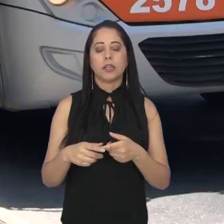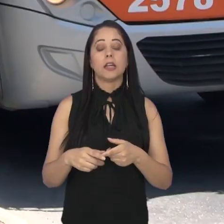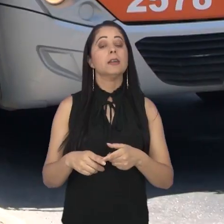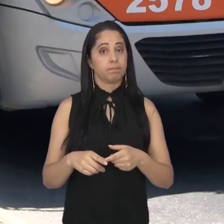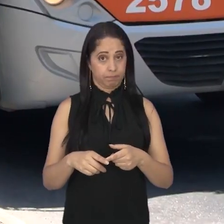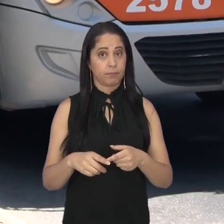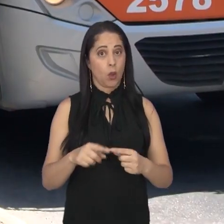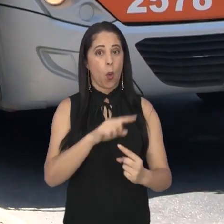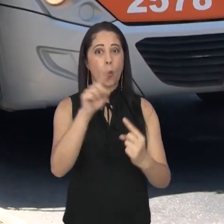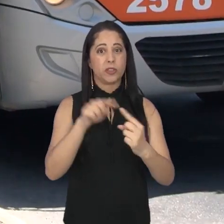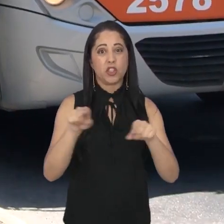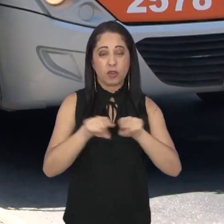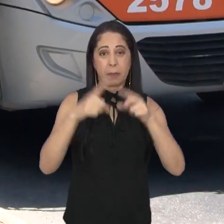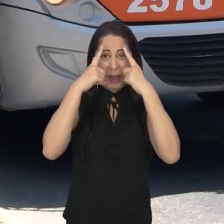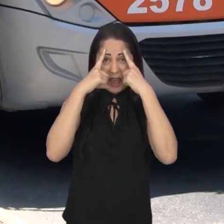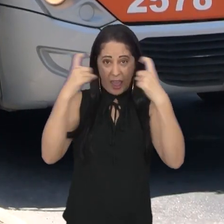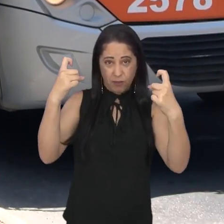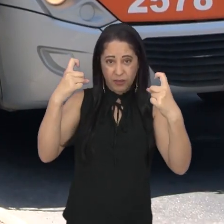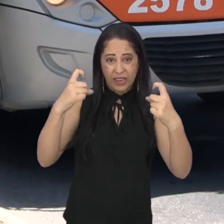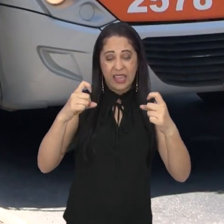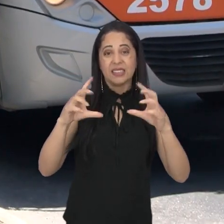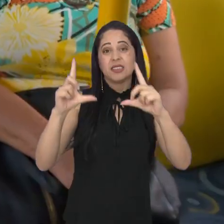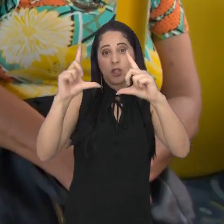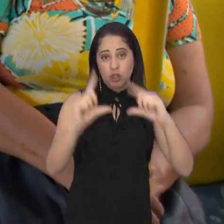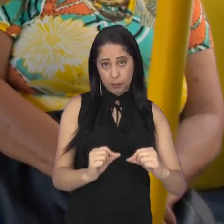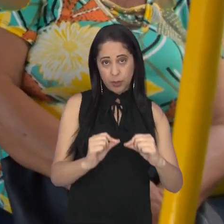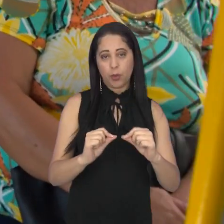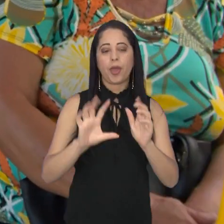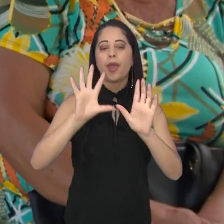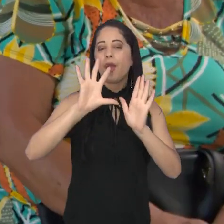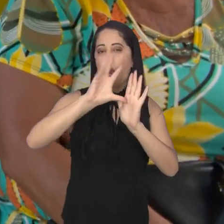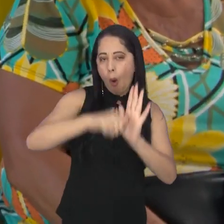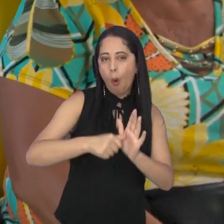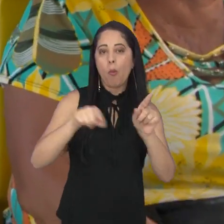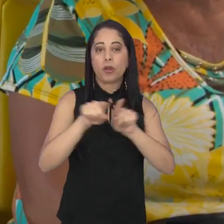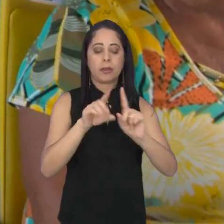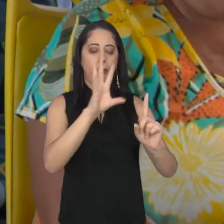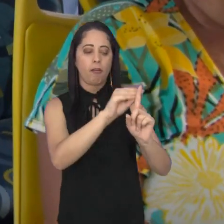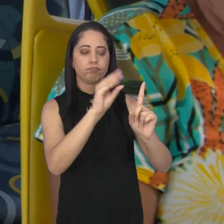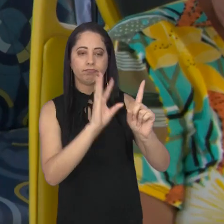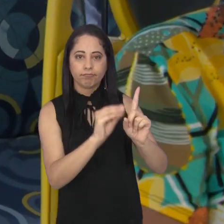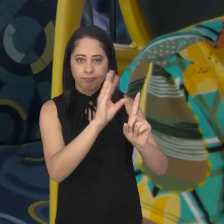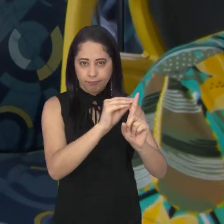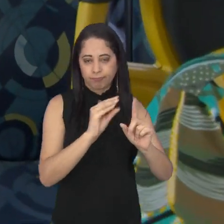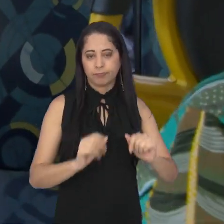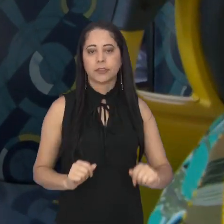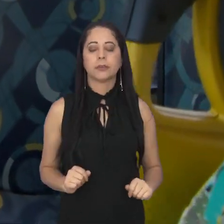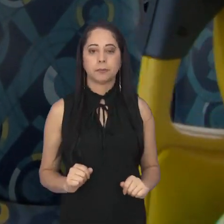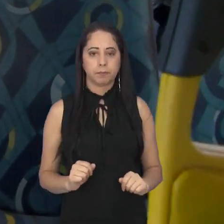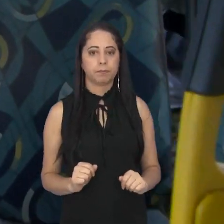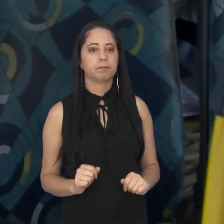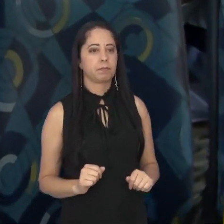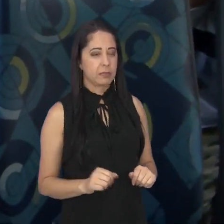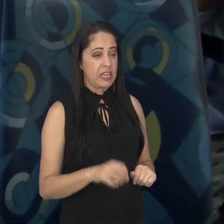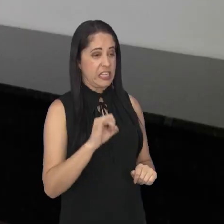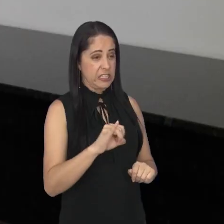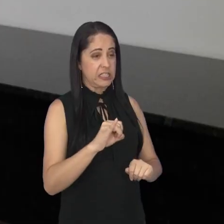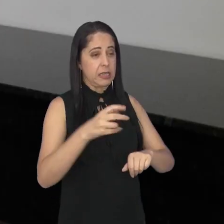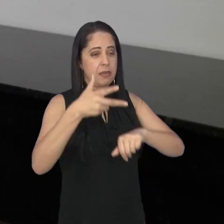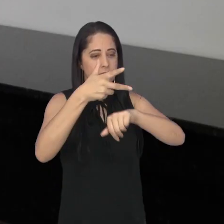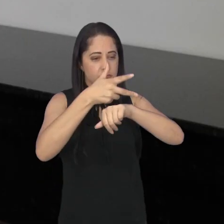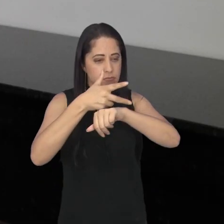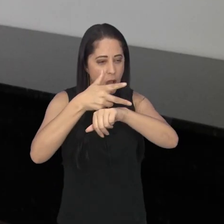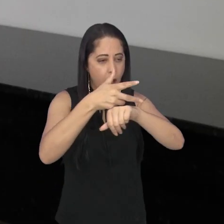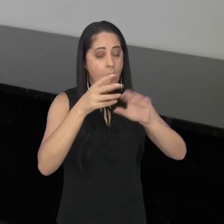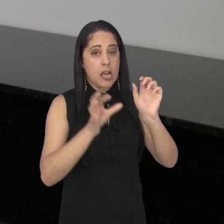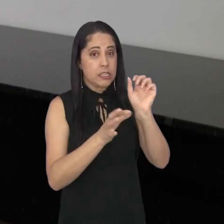cidade. A intenção é conter os casos de violência, como roubo e assédio contra as mulheres no transporte público. Quando